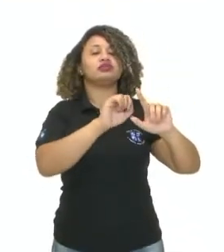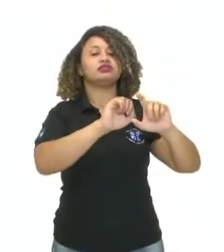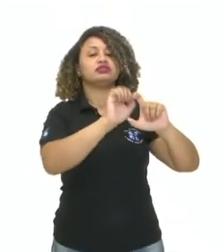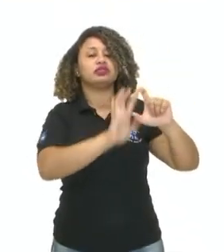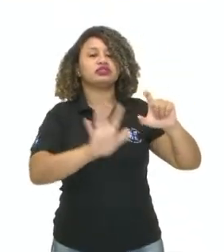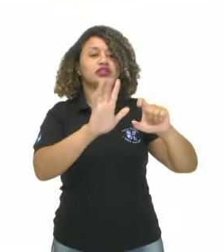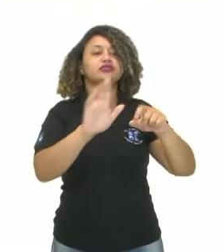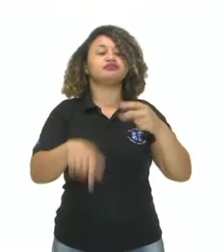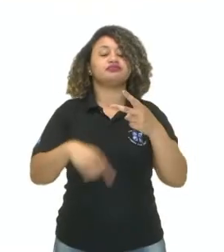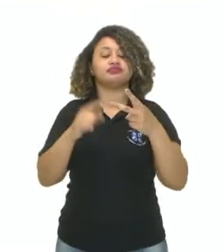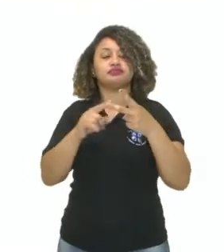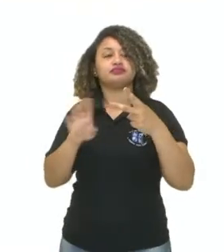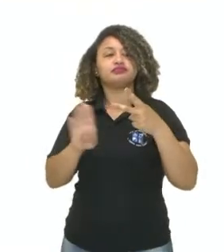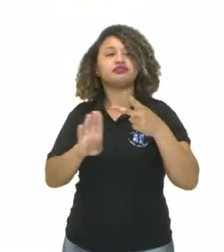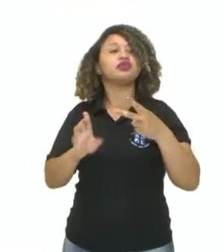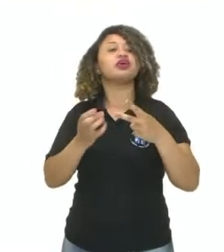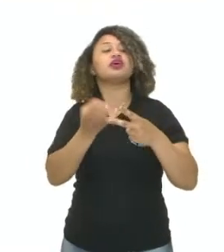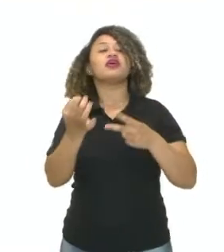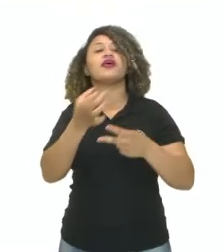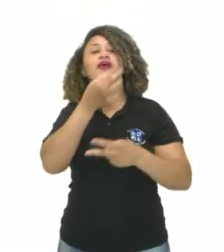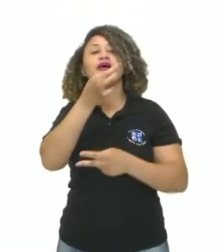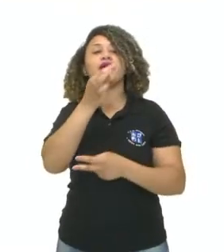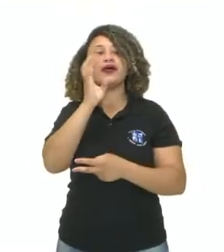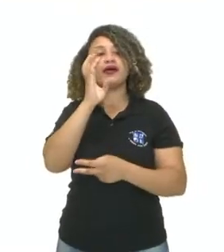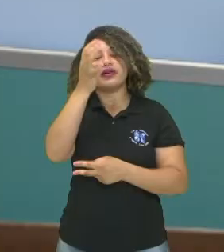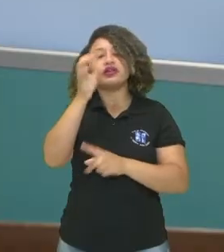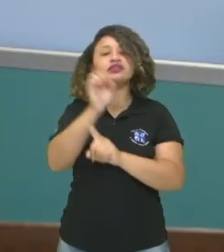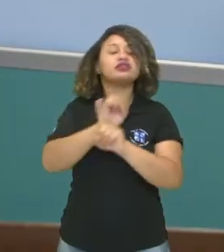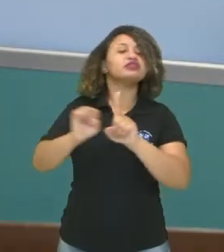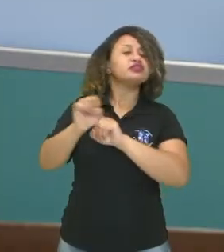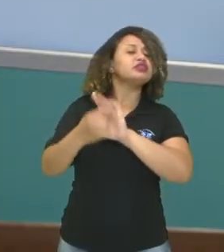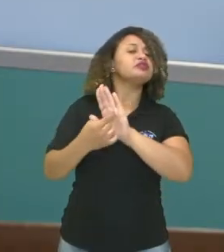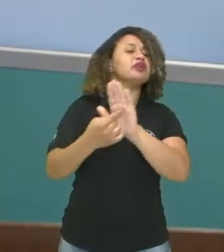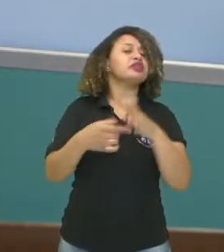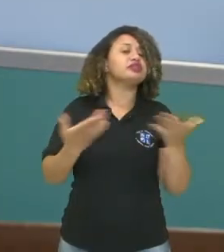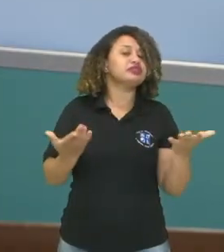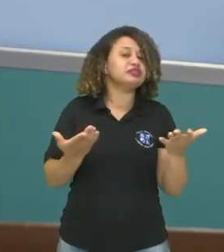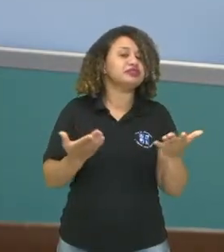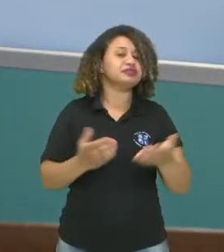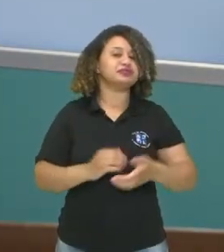Que crítica social ela expressa? Responda.